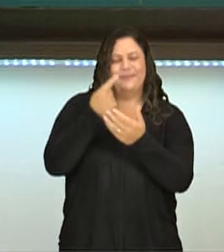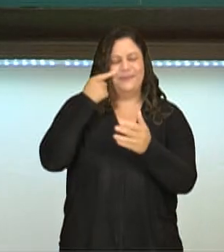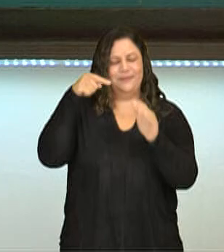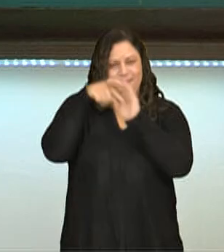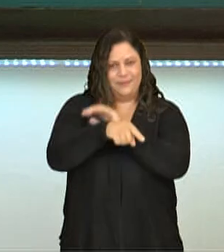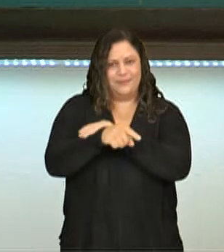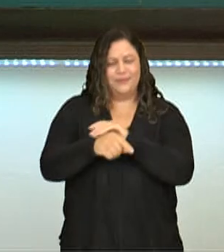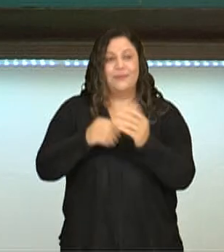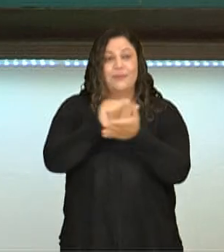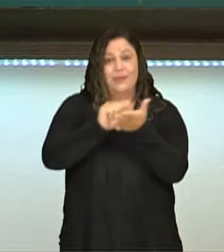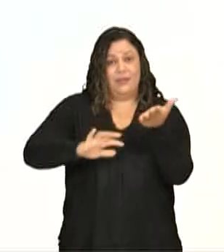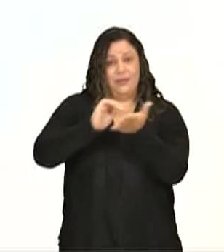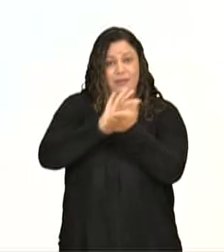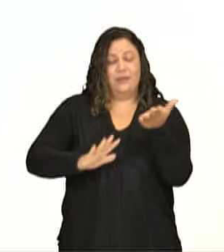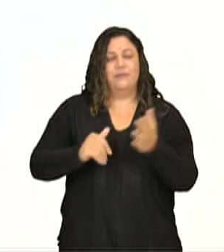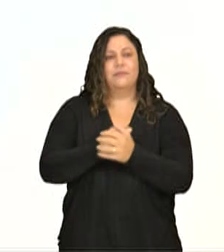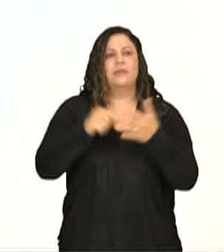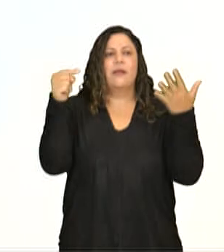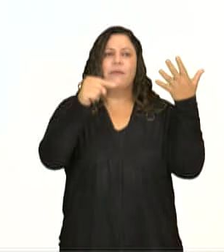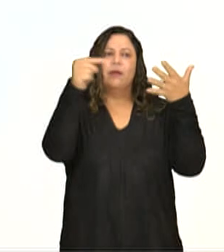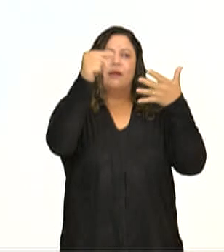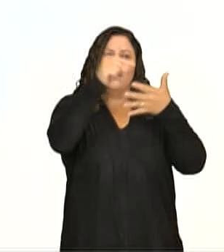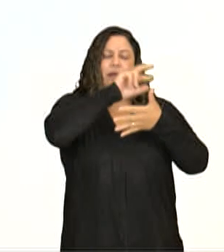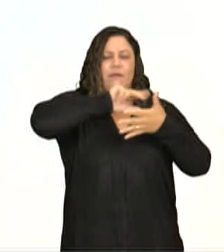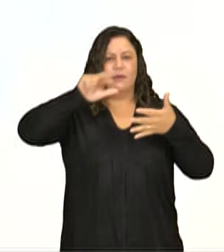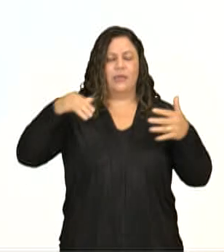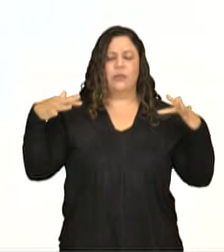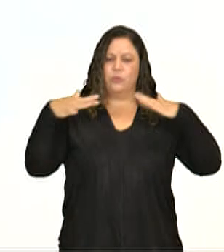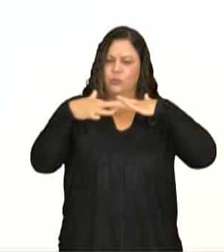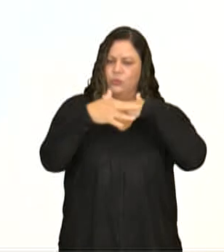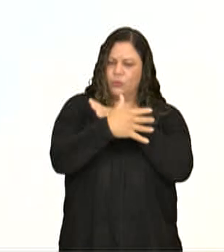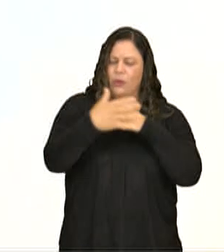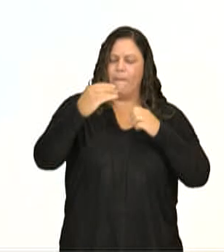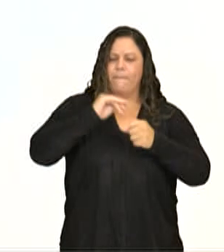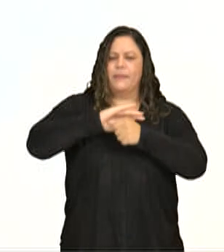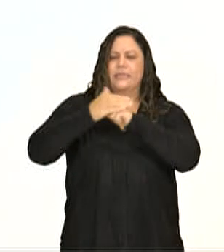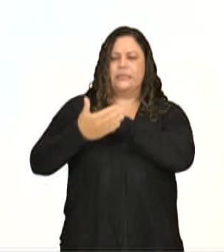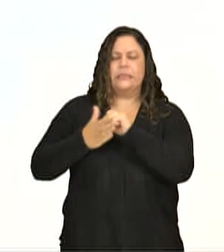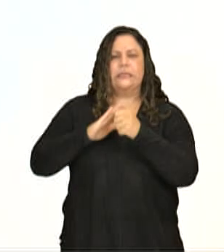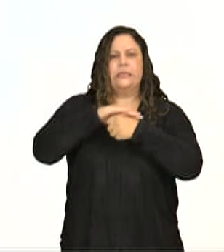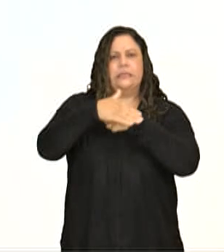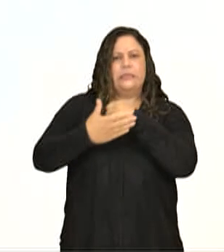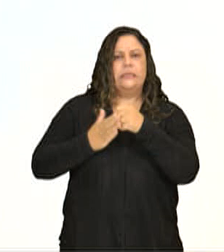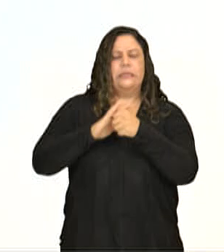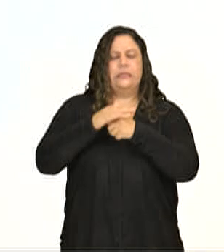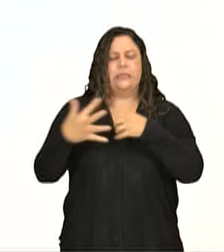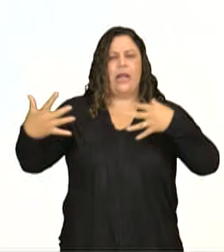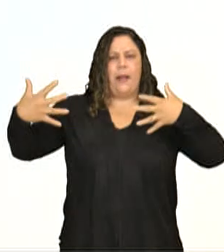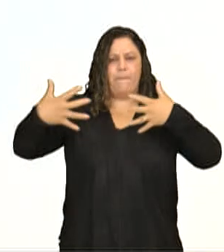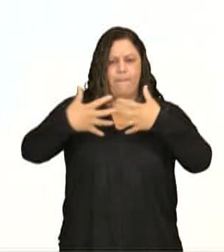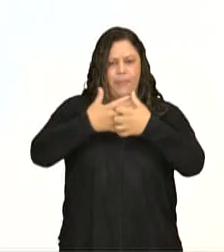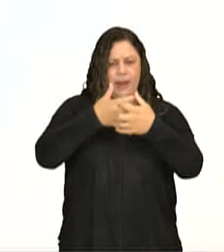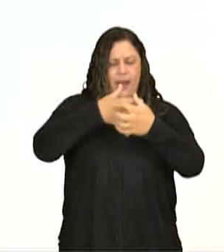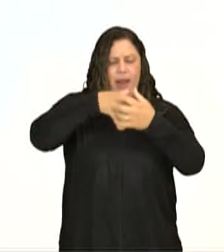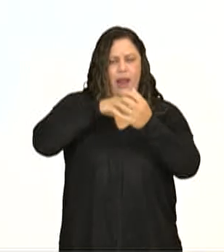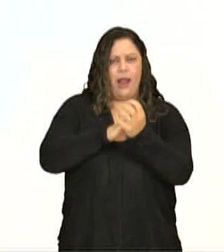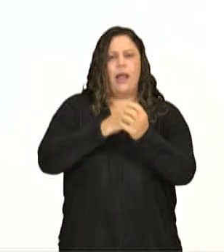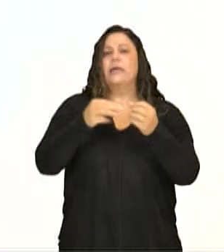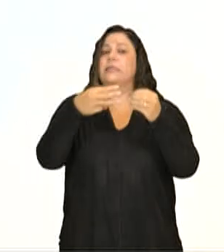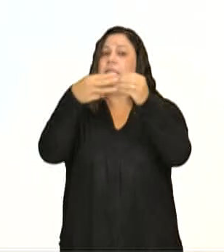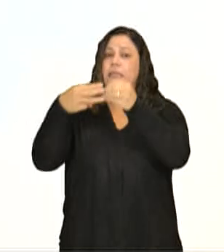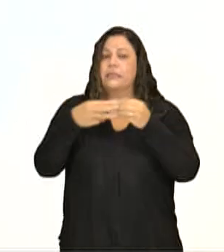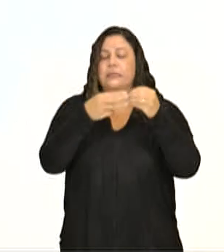Vamos ao exercício. Várias substâncias atravessam a membrana plasmática e, com isso, garantem que a célula